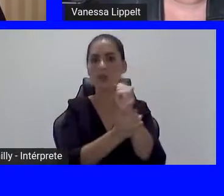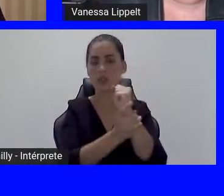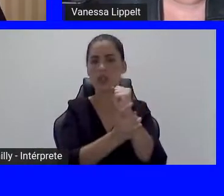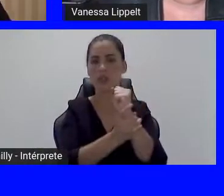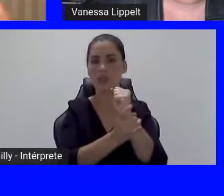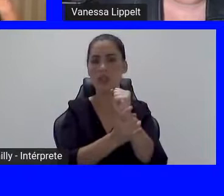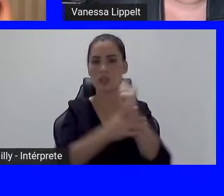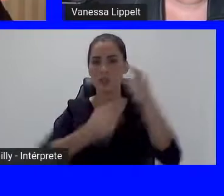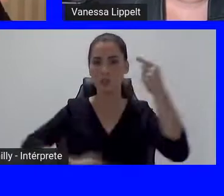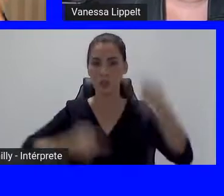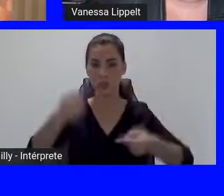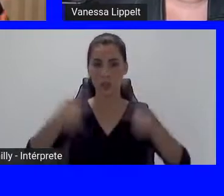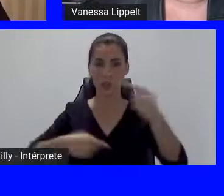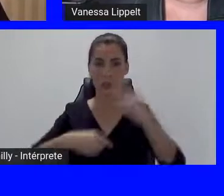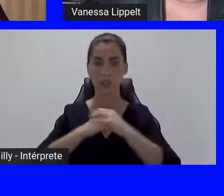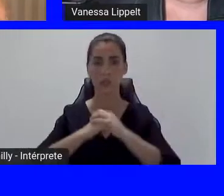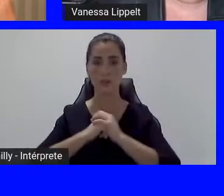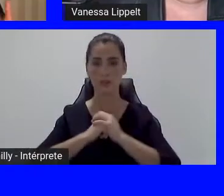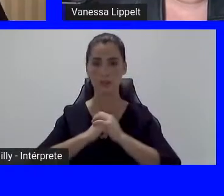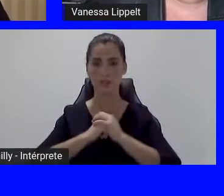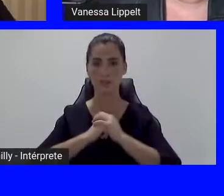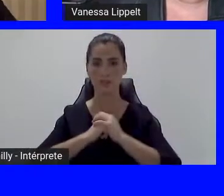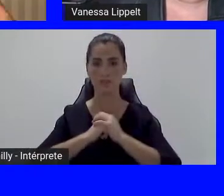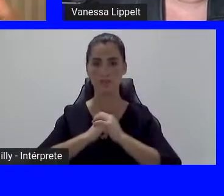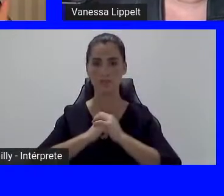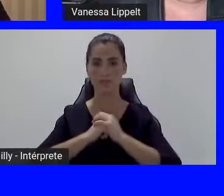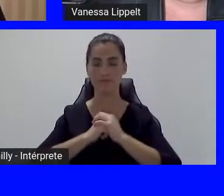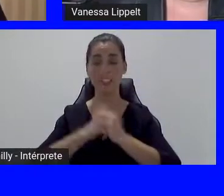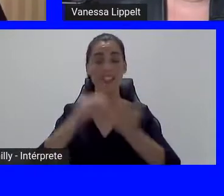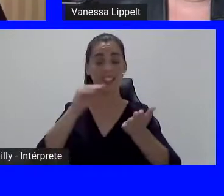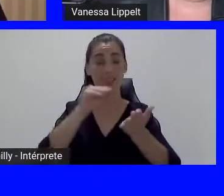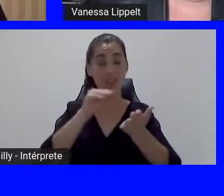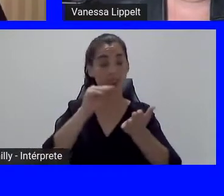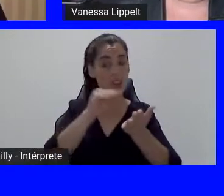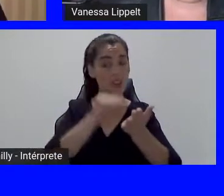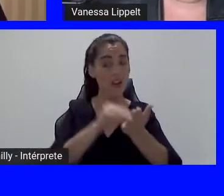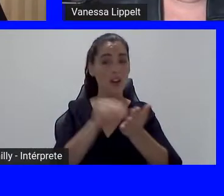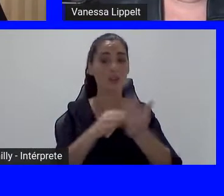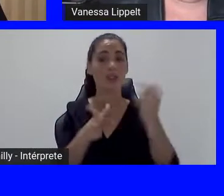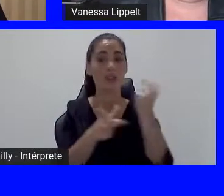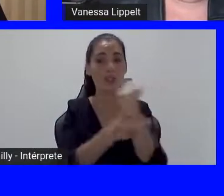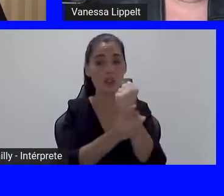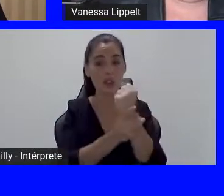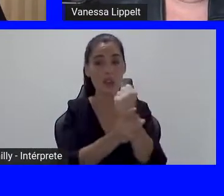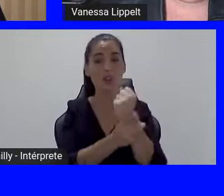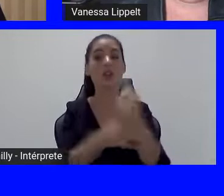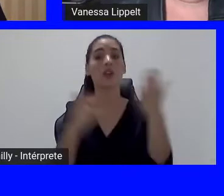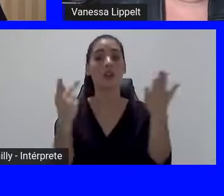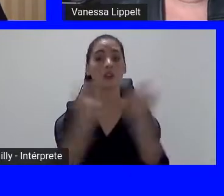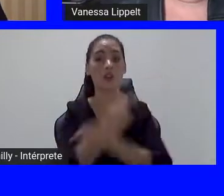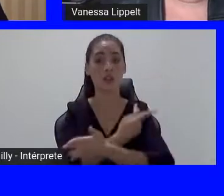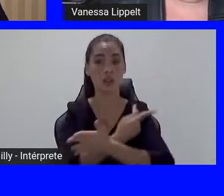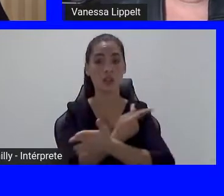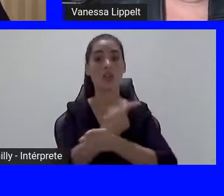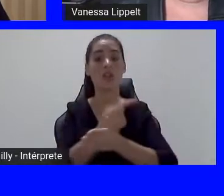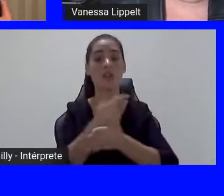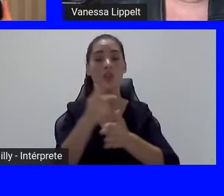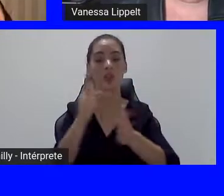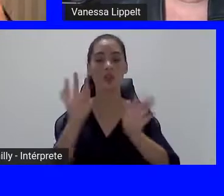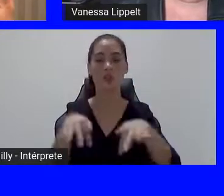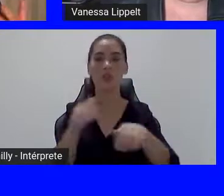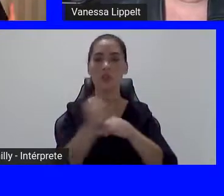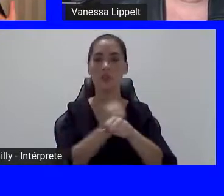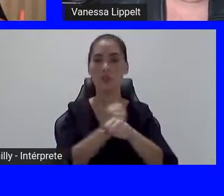ano, fruto das falas infelizes, atravessadas e ameaças do presidente da República, as instituições e